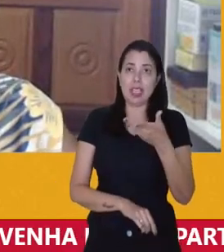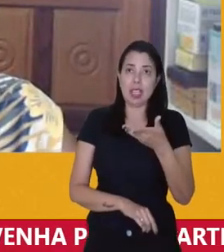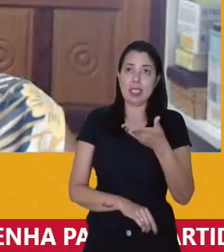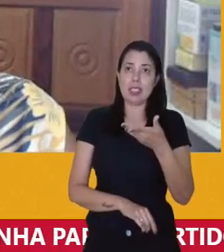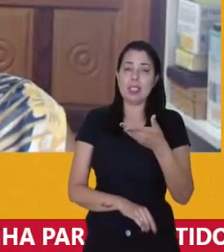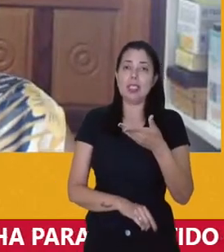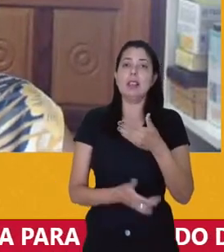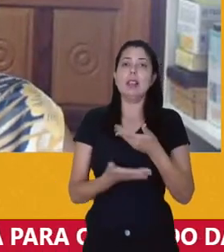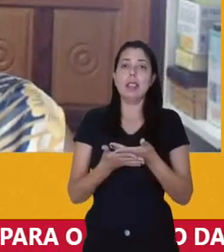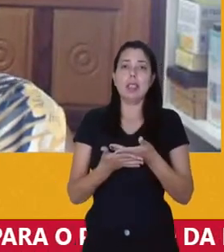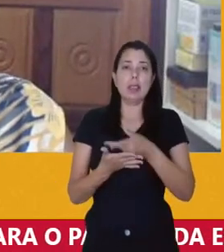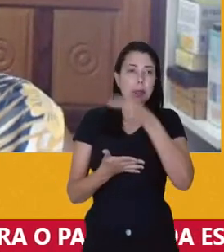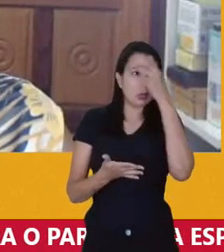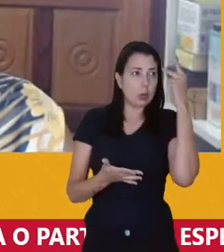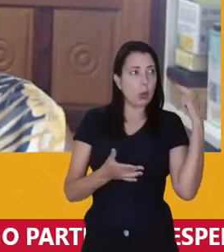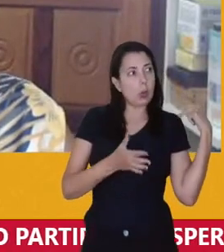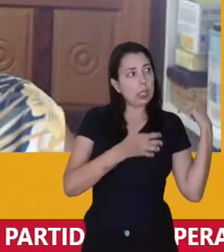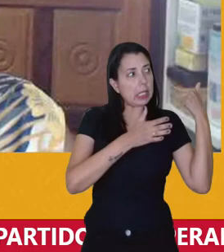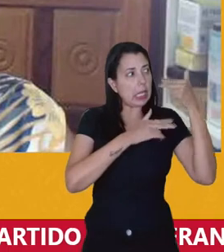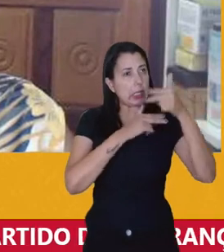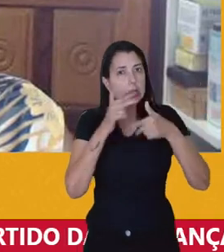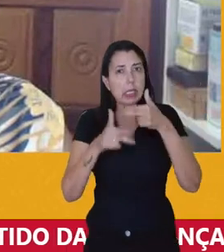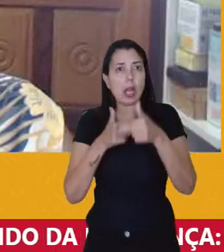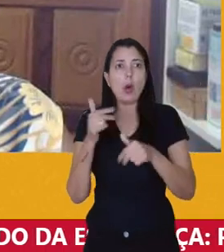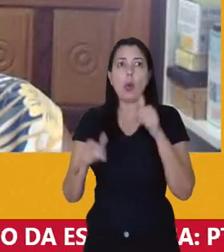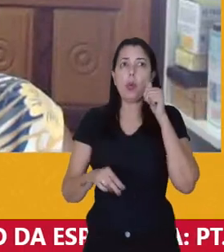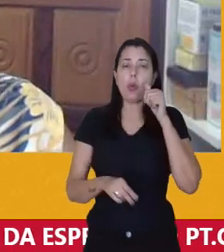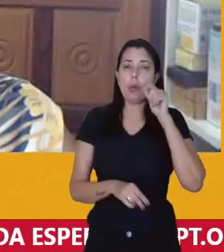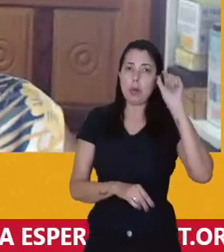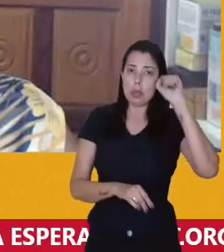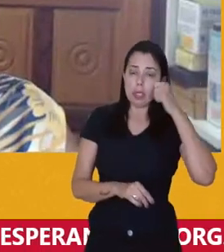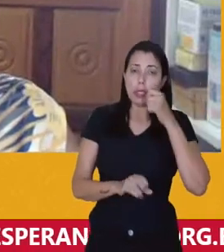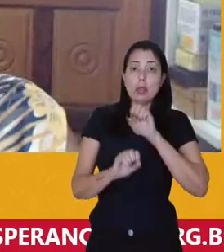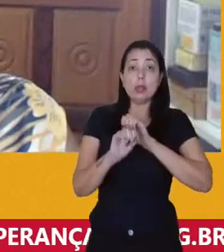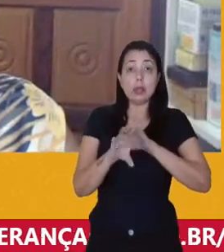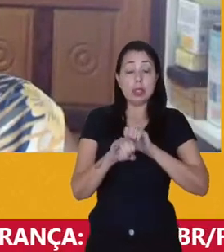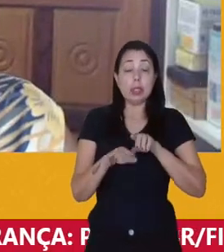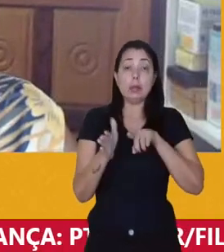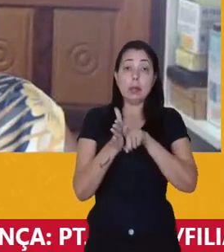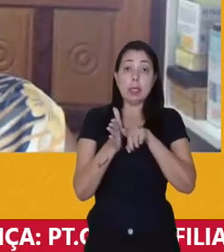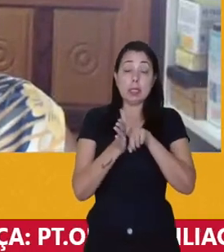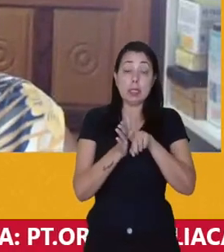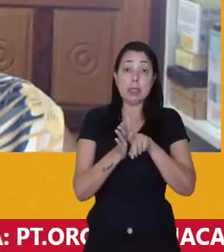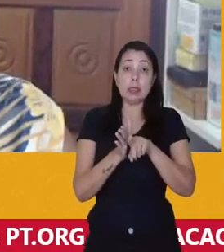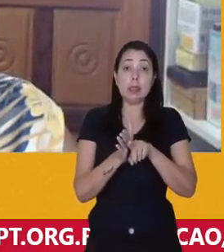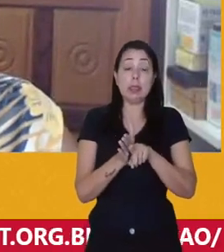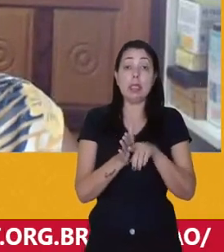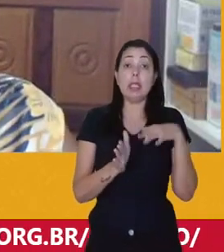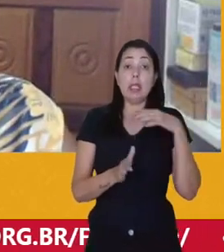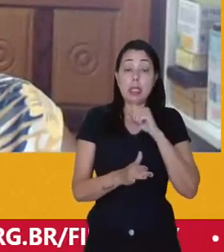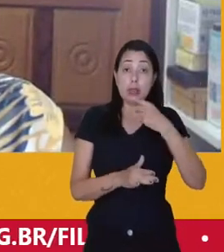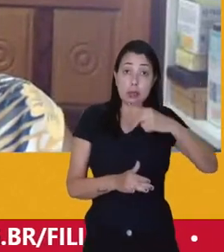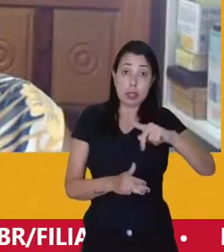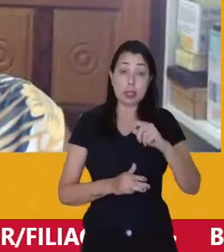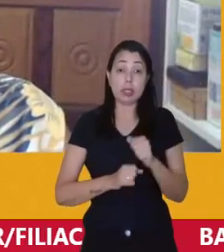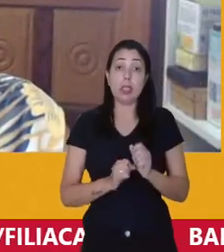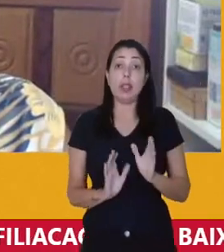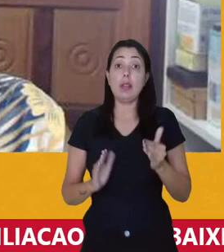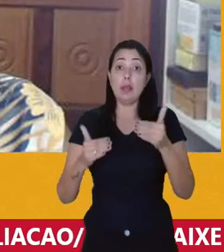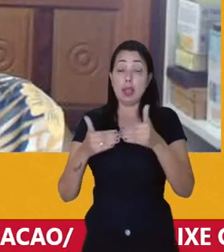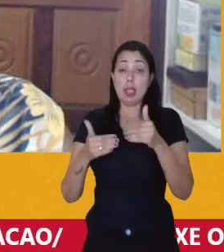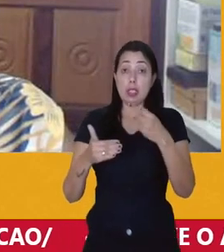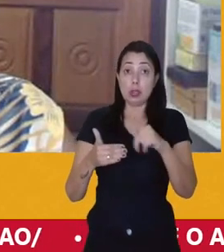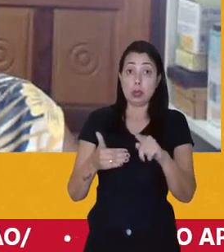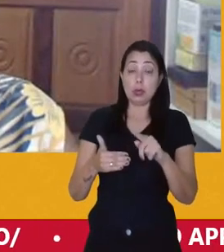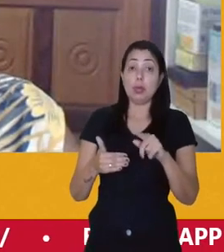do frutos dessas lutas dessas mulheres negras no campo da educação, da pesquisa educacional, e acho que você fecha